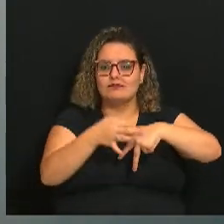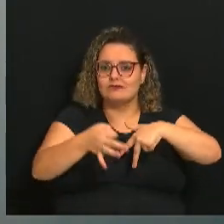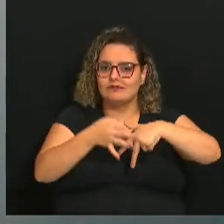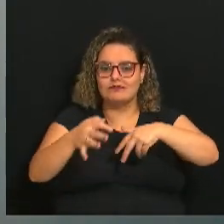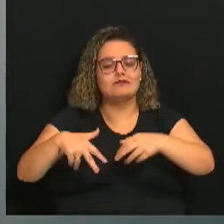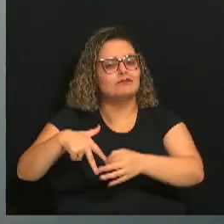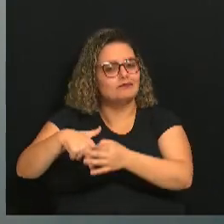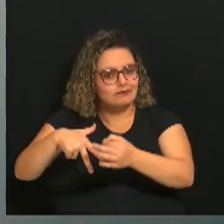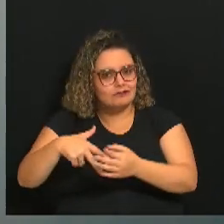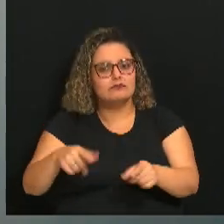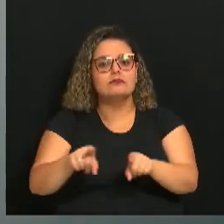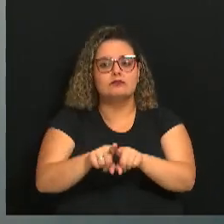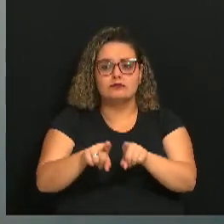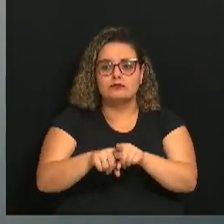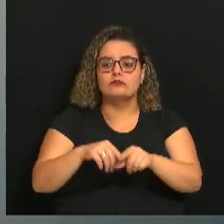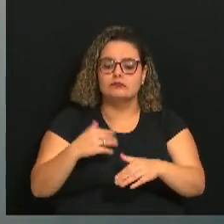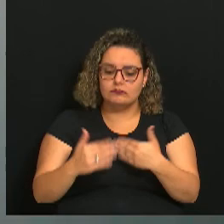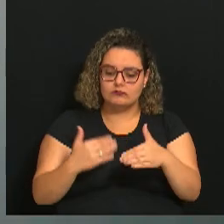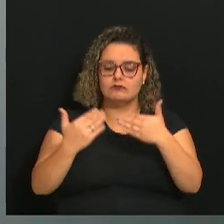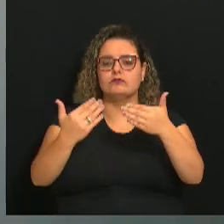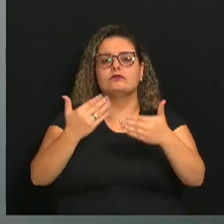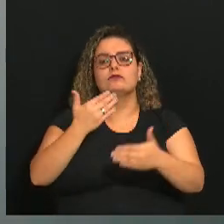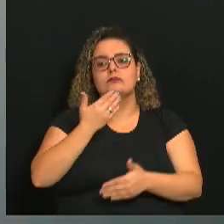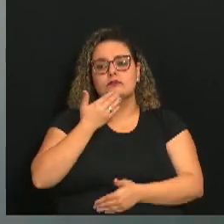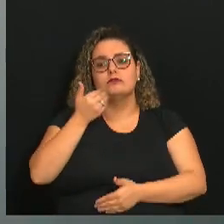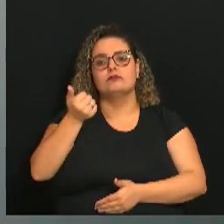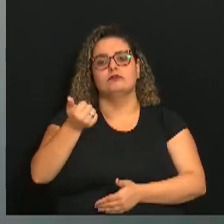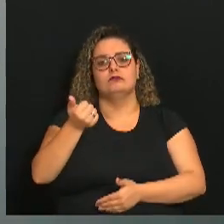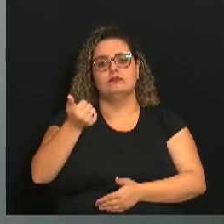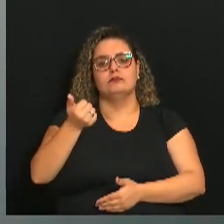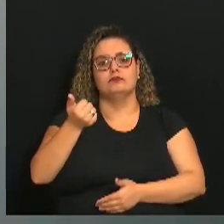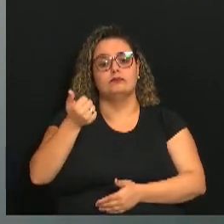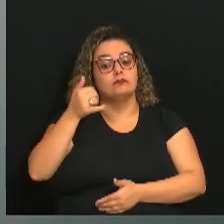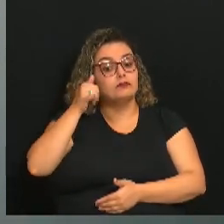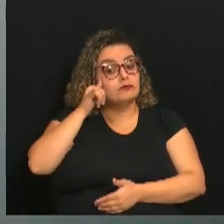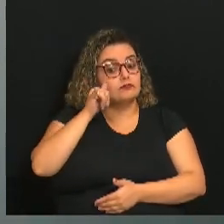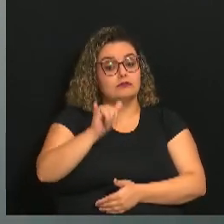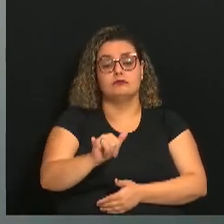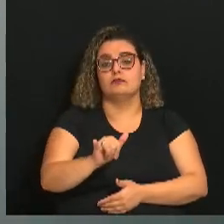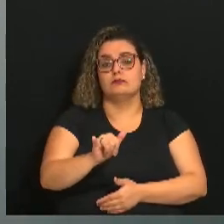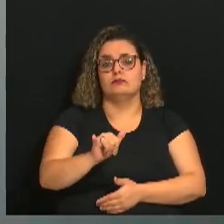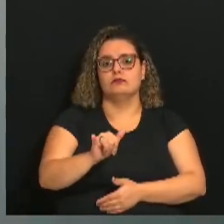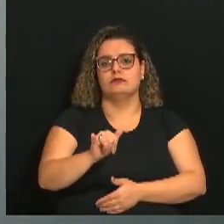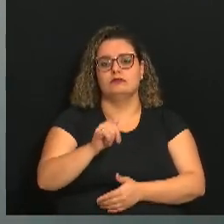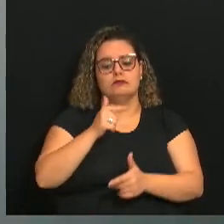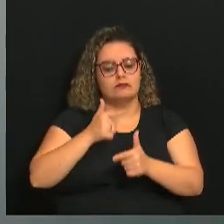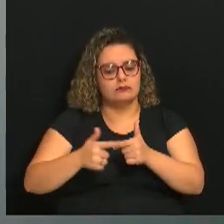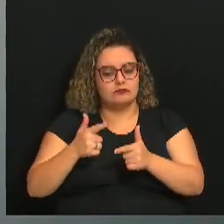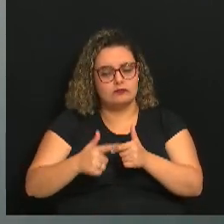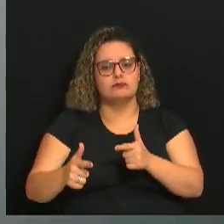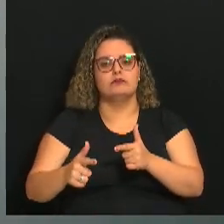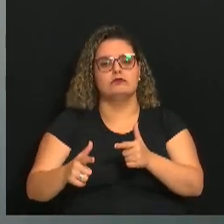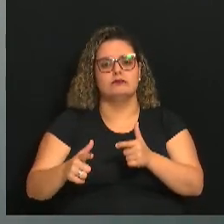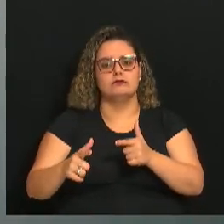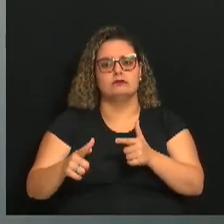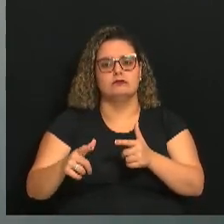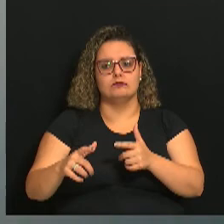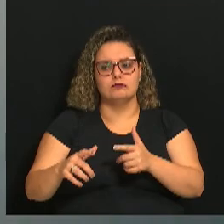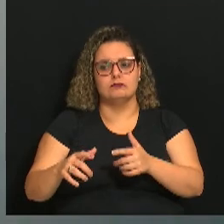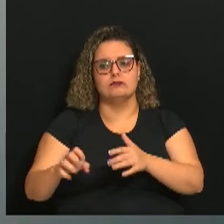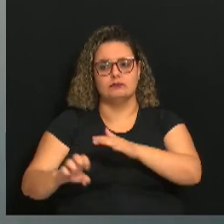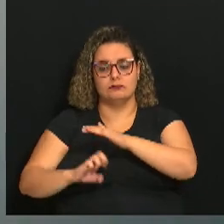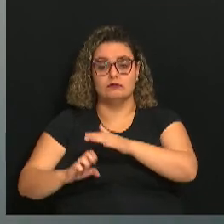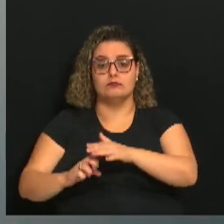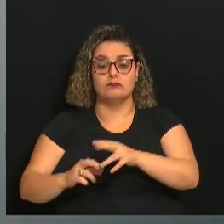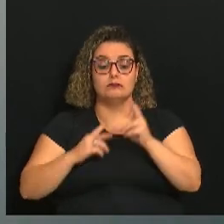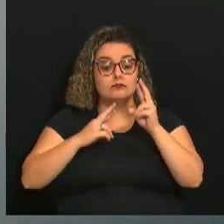para a gente construir algo para coibir essa nocividade que existe aí nessa relação. Tomara que a gente